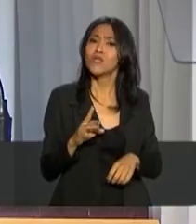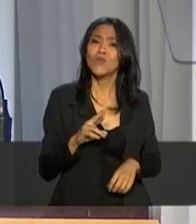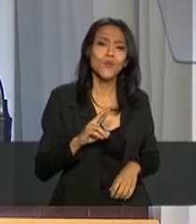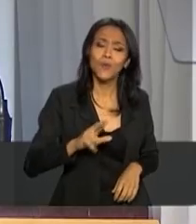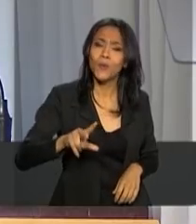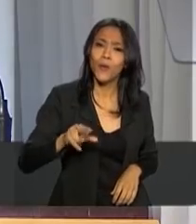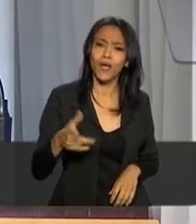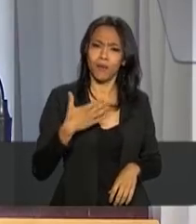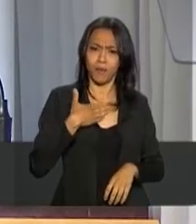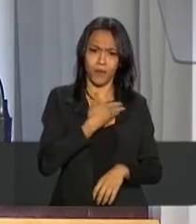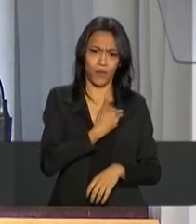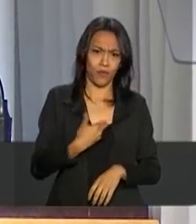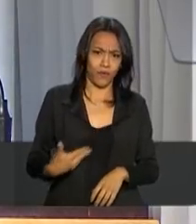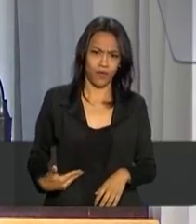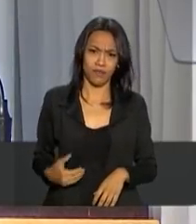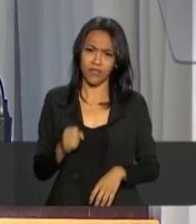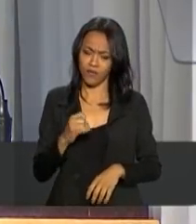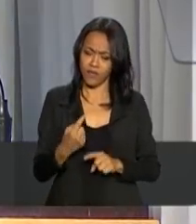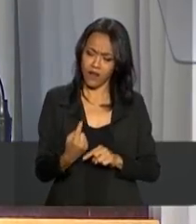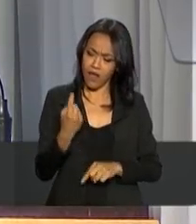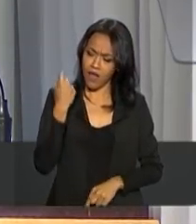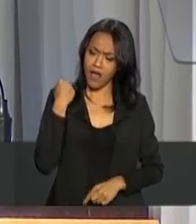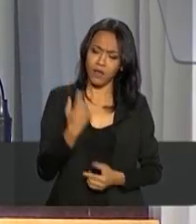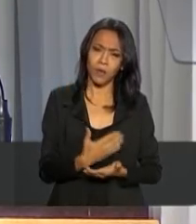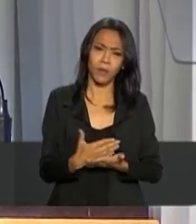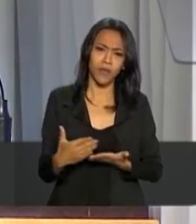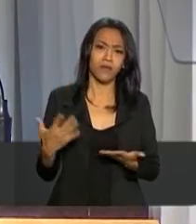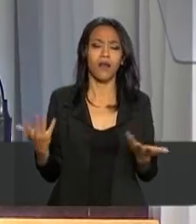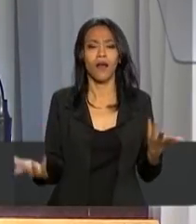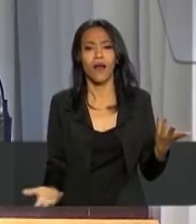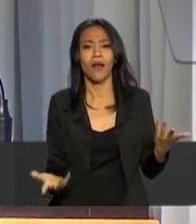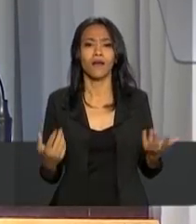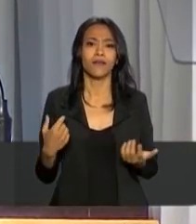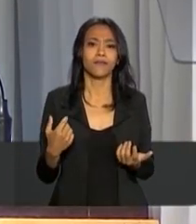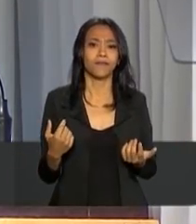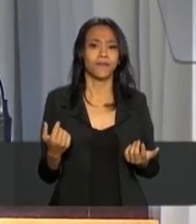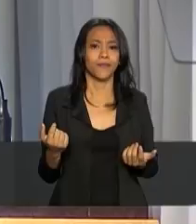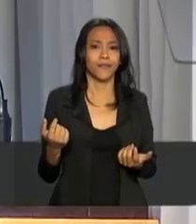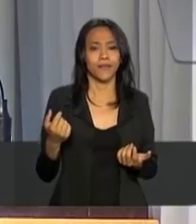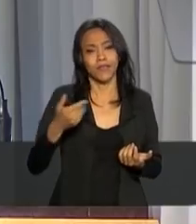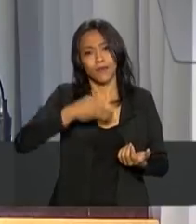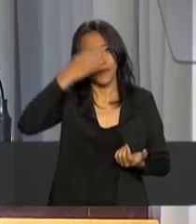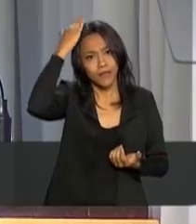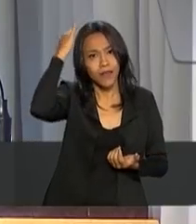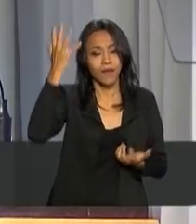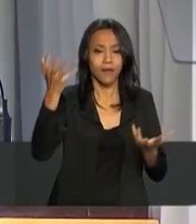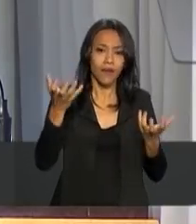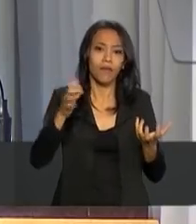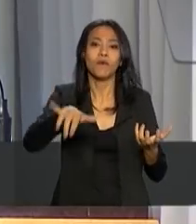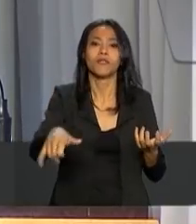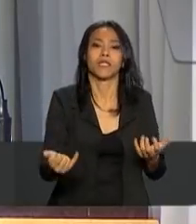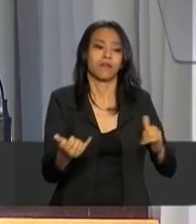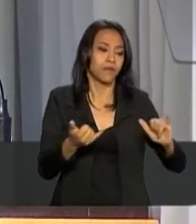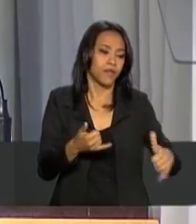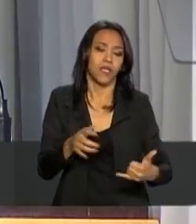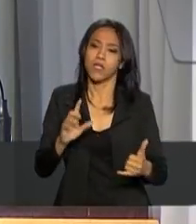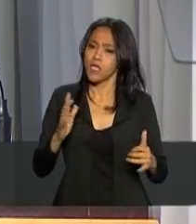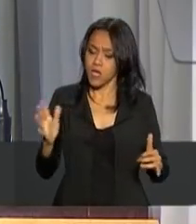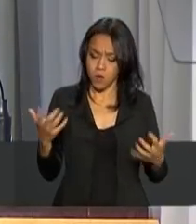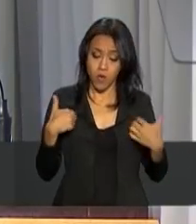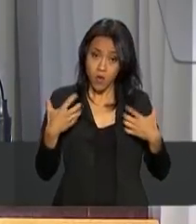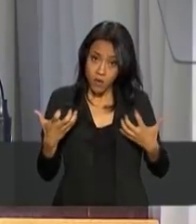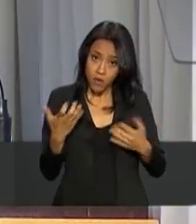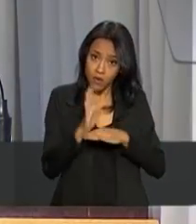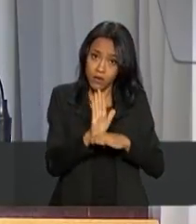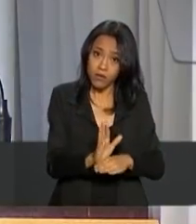governo. Né? Se fosse lá no comecinho, eu dizia, ah, o Temer quer desfrutar dessa... Não vou desfrutar coisa nenhuma. O que eu quero é fazer pelo país. Então, se o